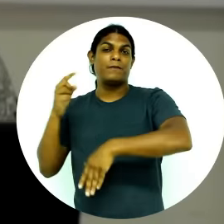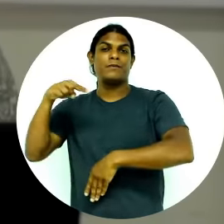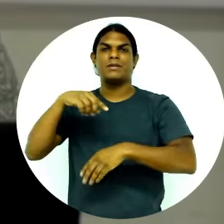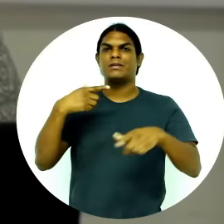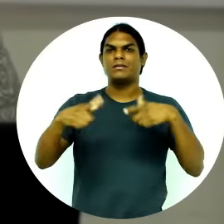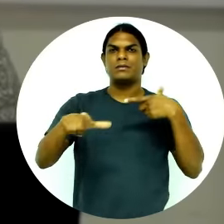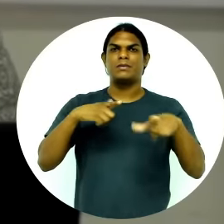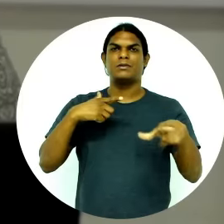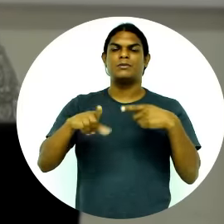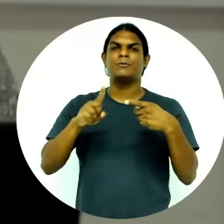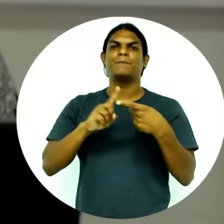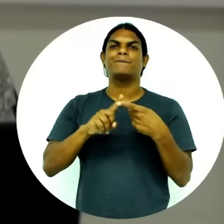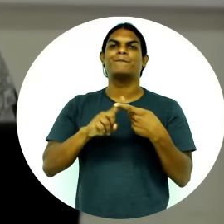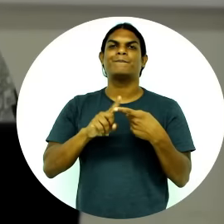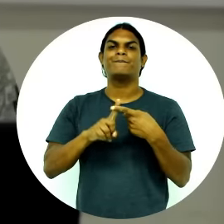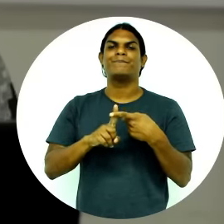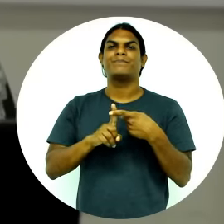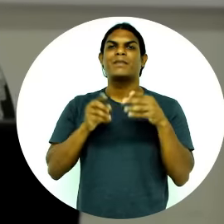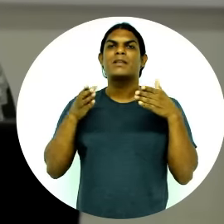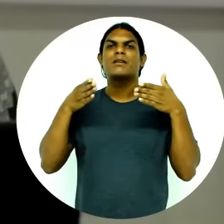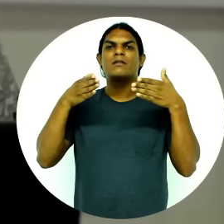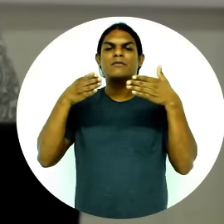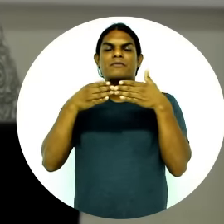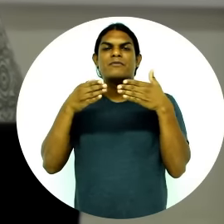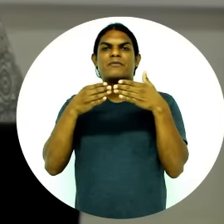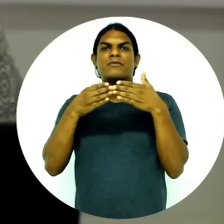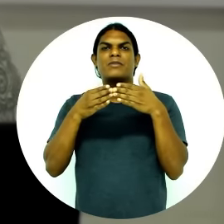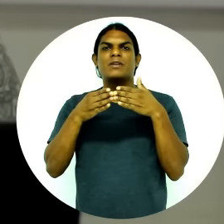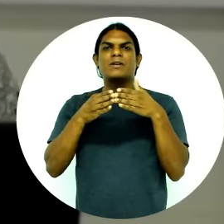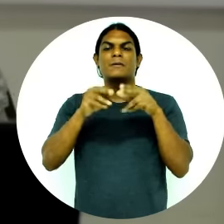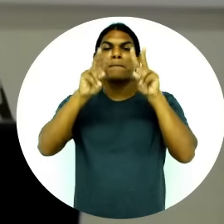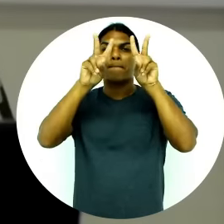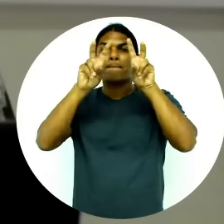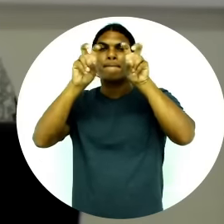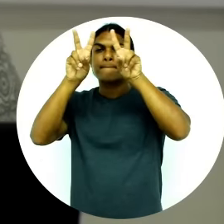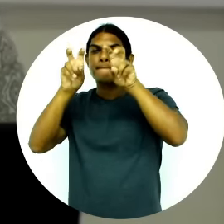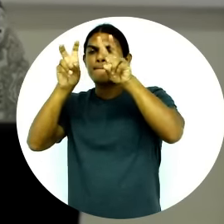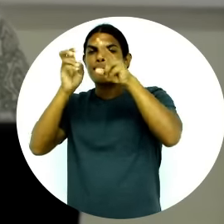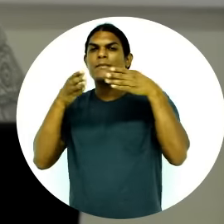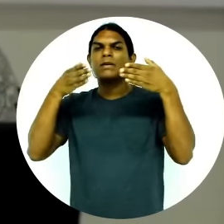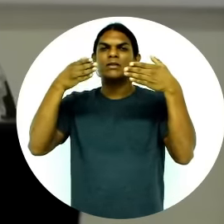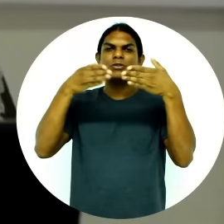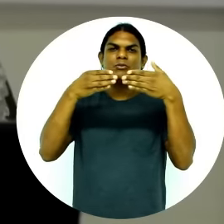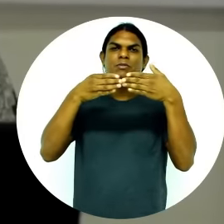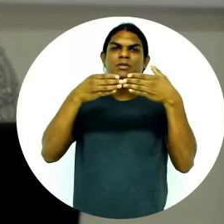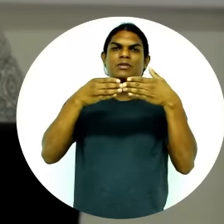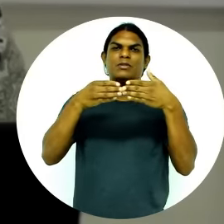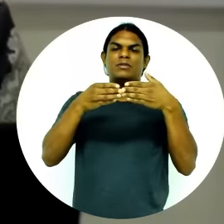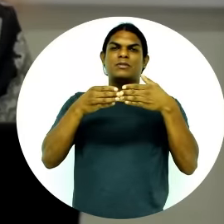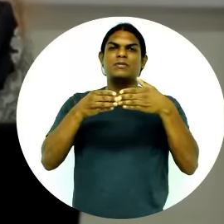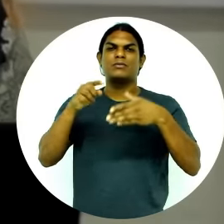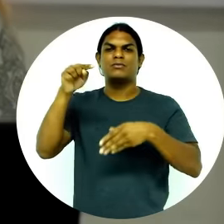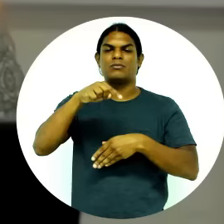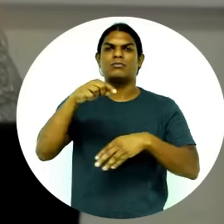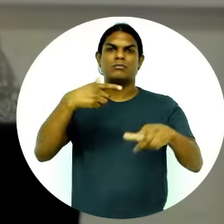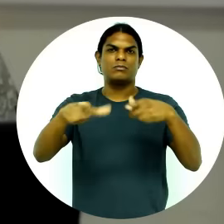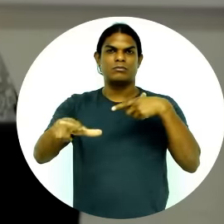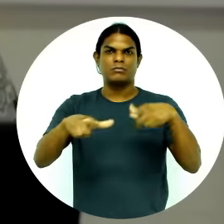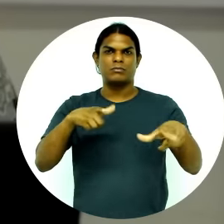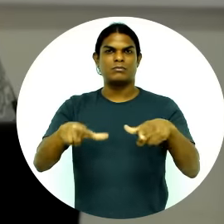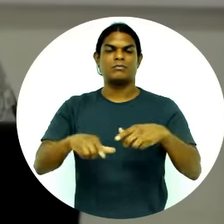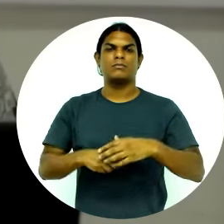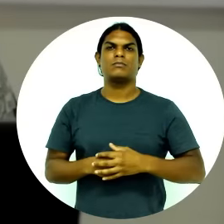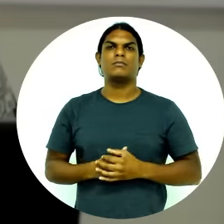desempenho e peca por fixar-se em poucos aspectos do desempenho, daí a sua tendenciosidade